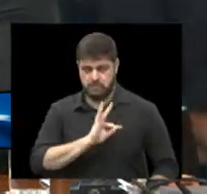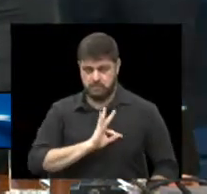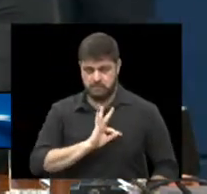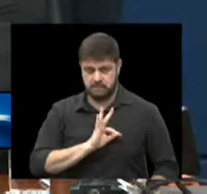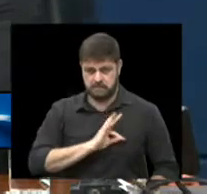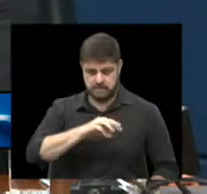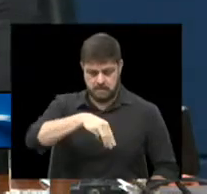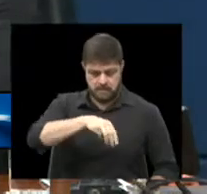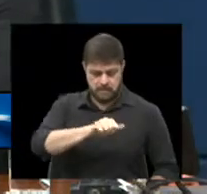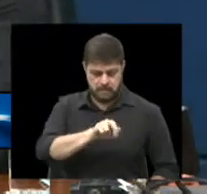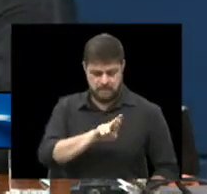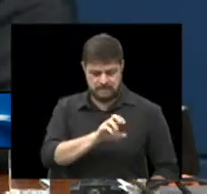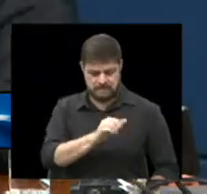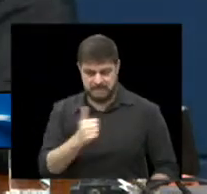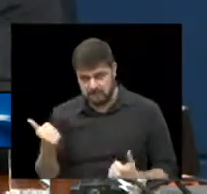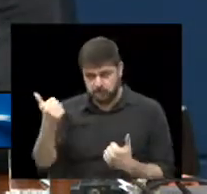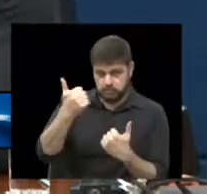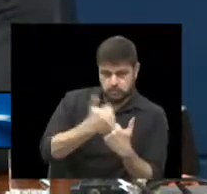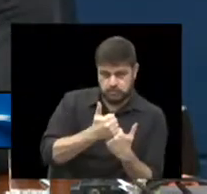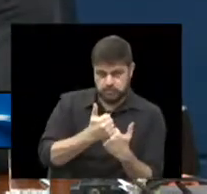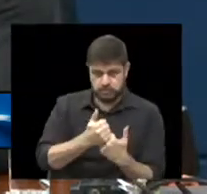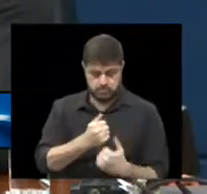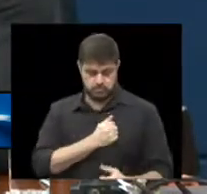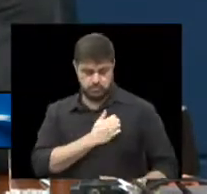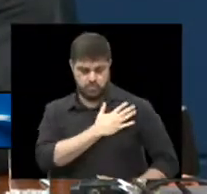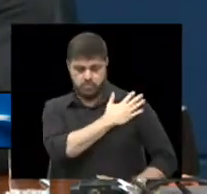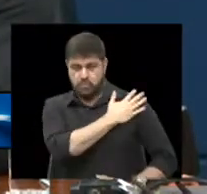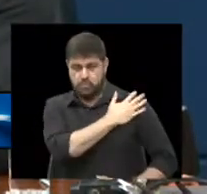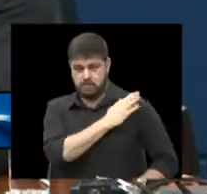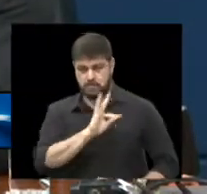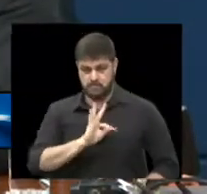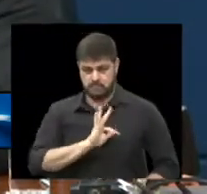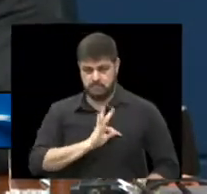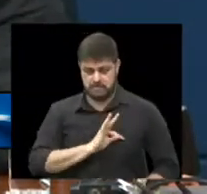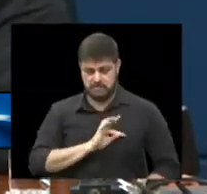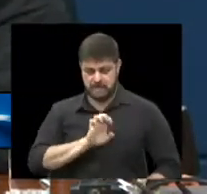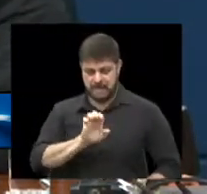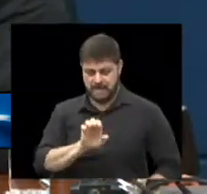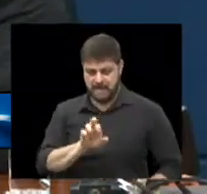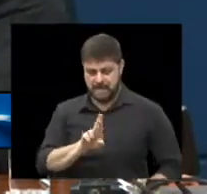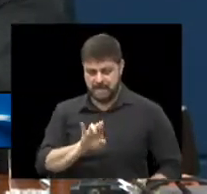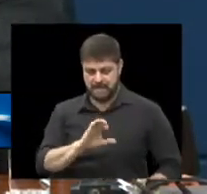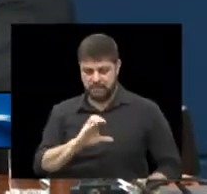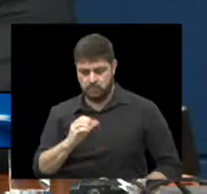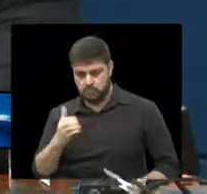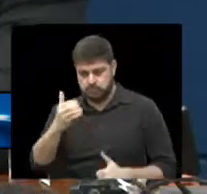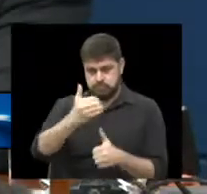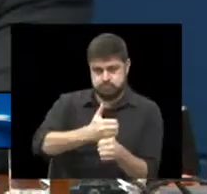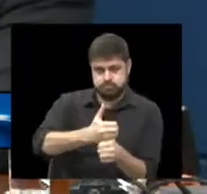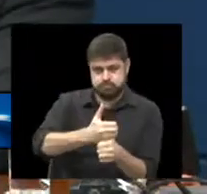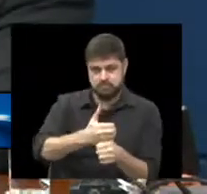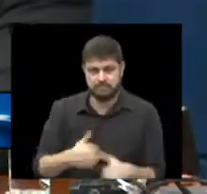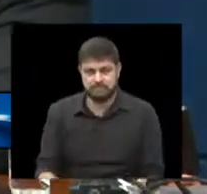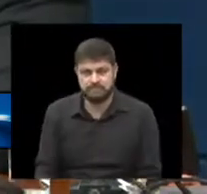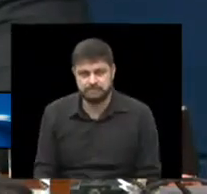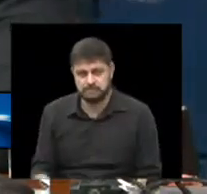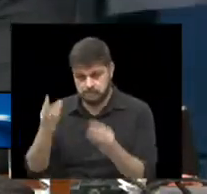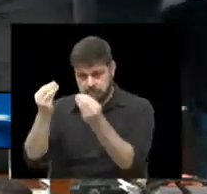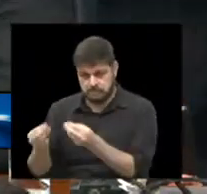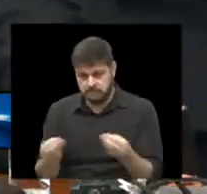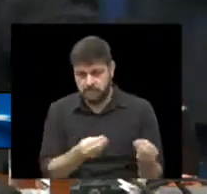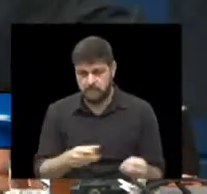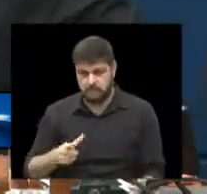Marcelo Nage e a entrada do Coronel de Polícia Érico Júnior. Encaminhe-se.